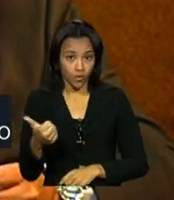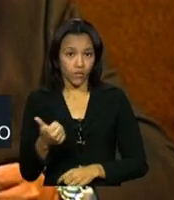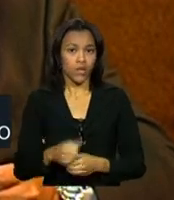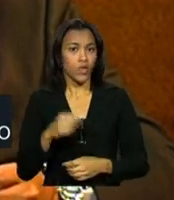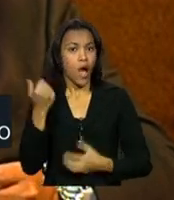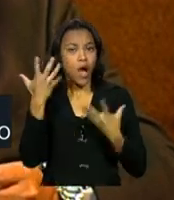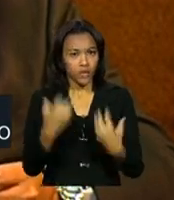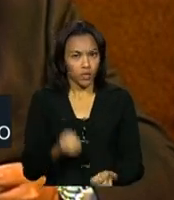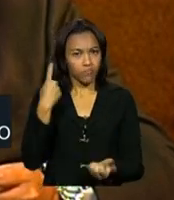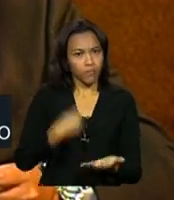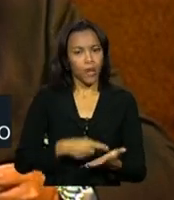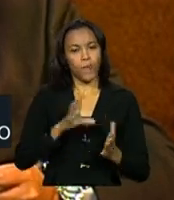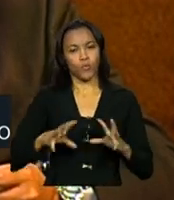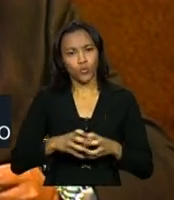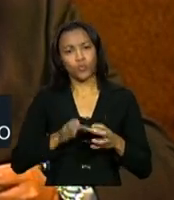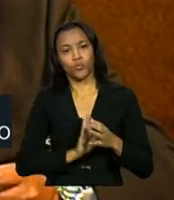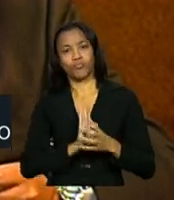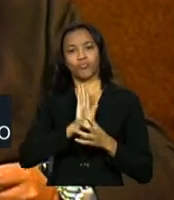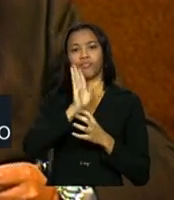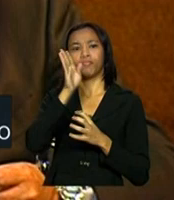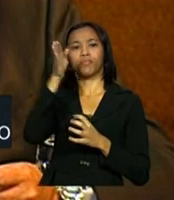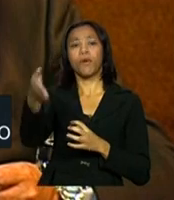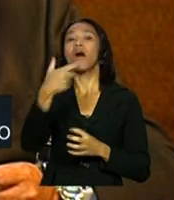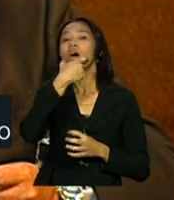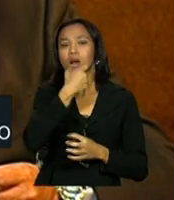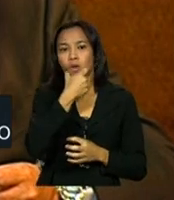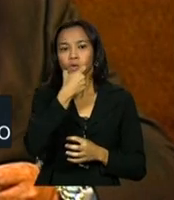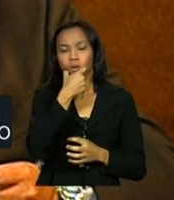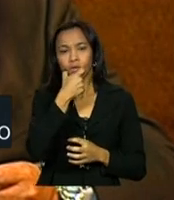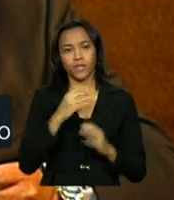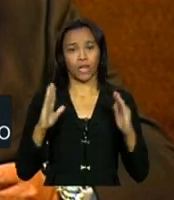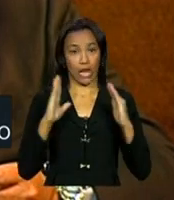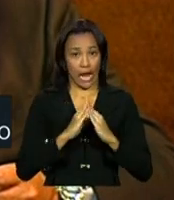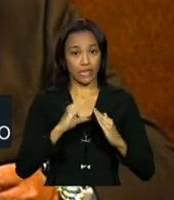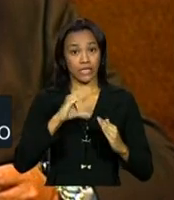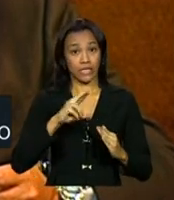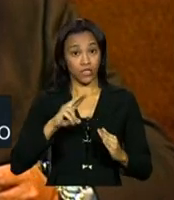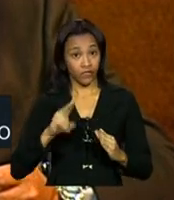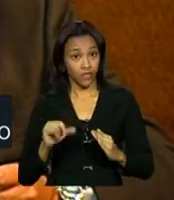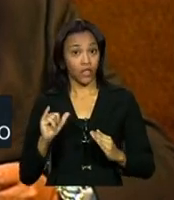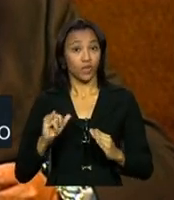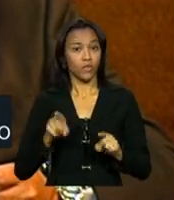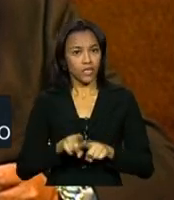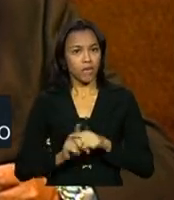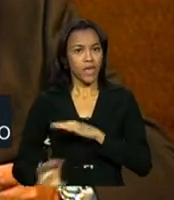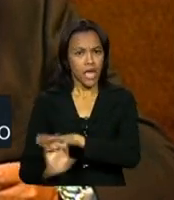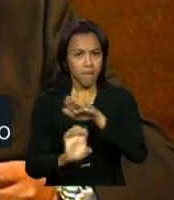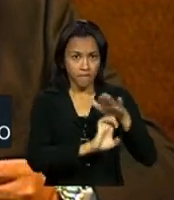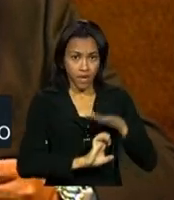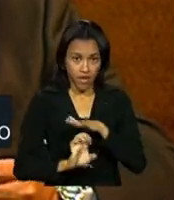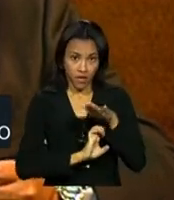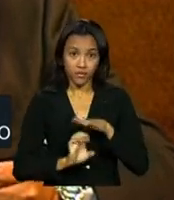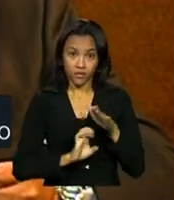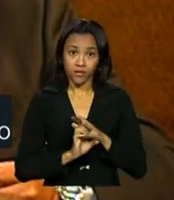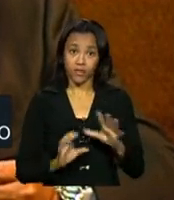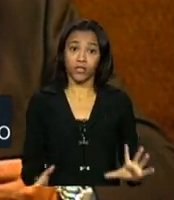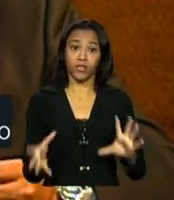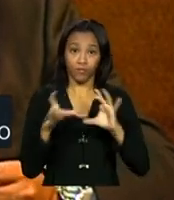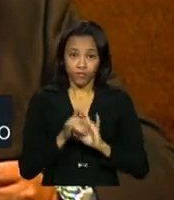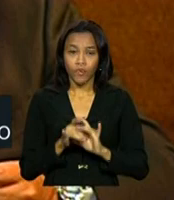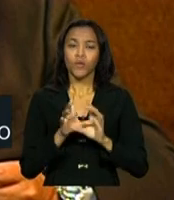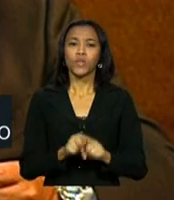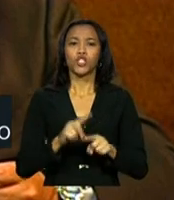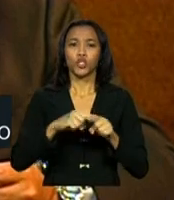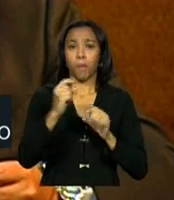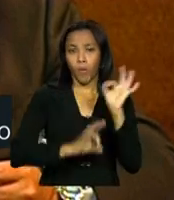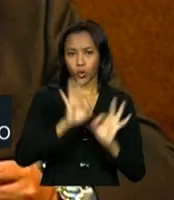Londres de representantes da casa civil e das agências reguladoras brasileiras envolvidas no desenvolvimento de projetos